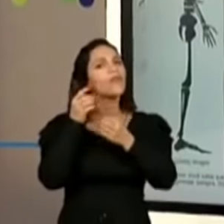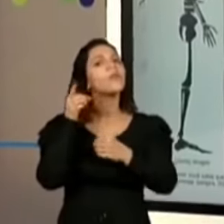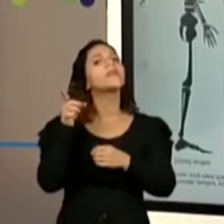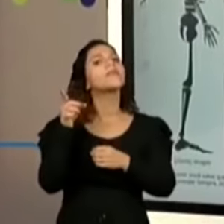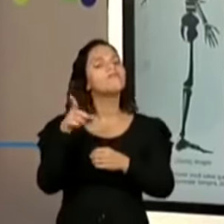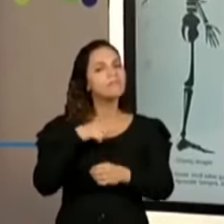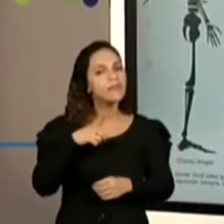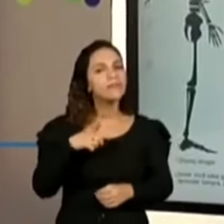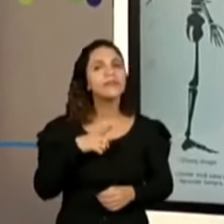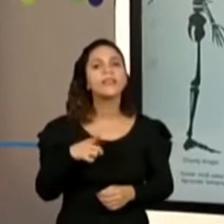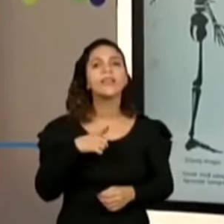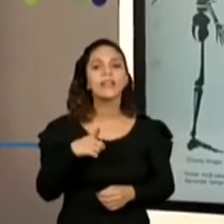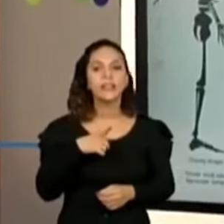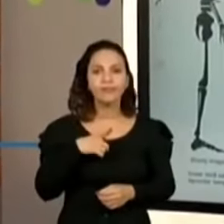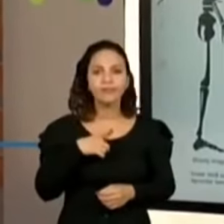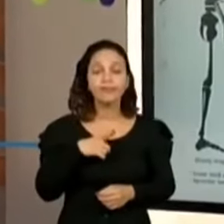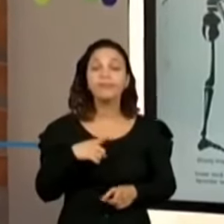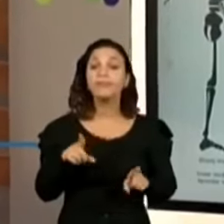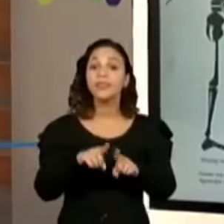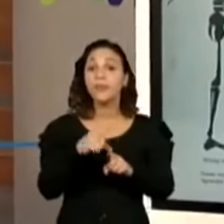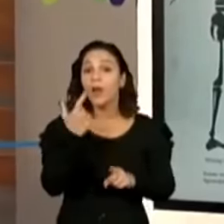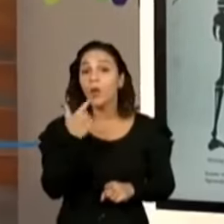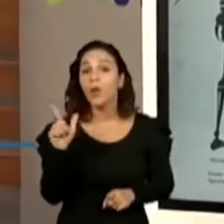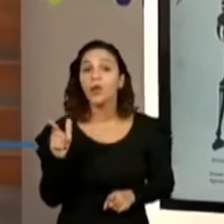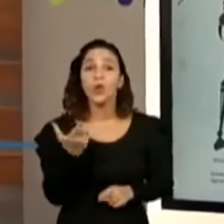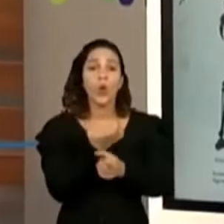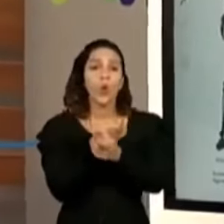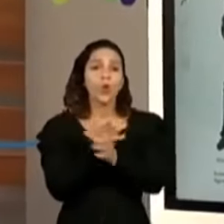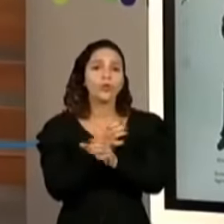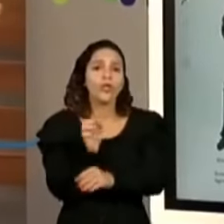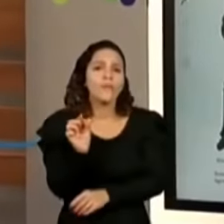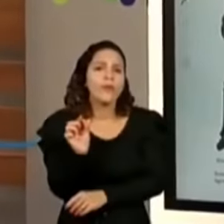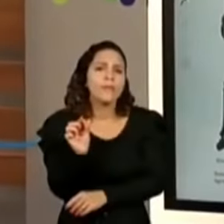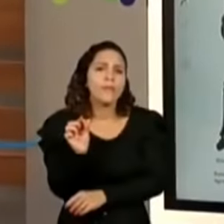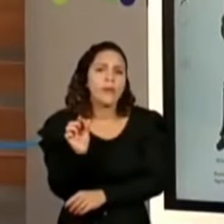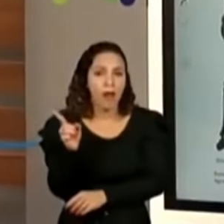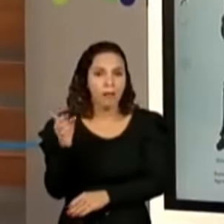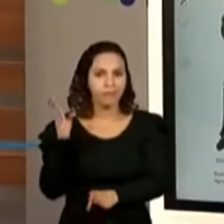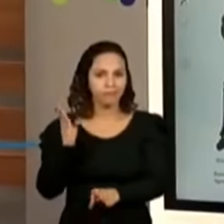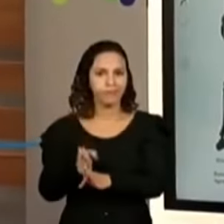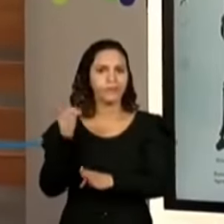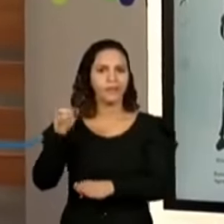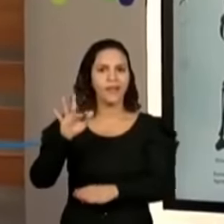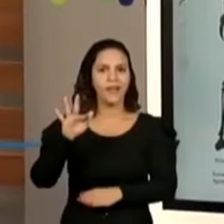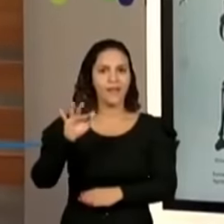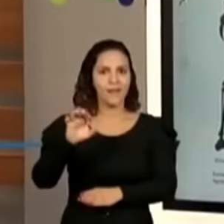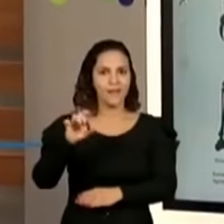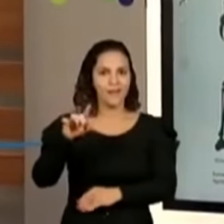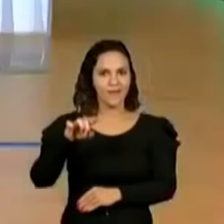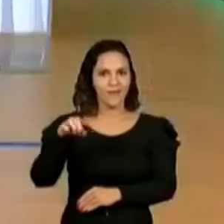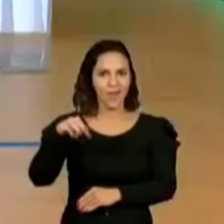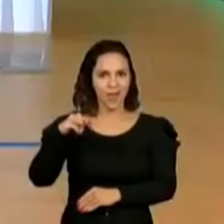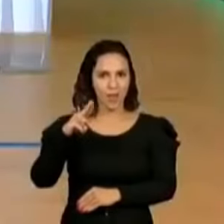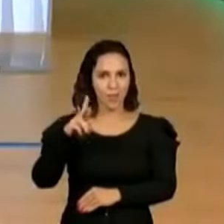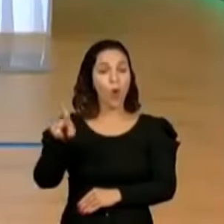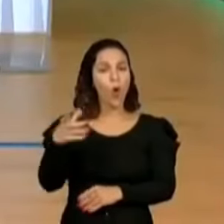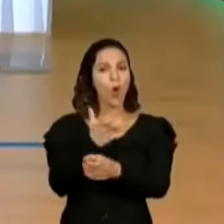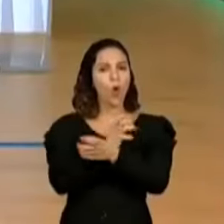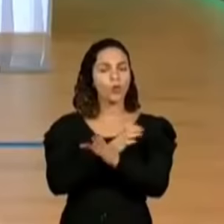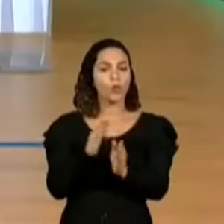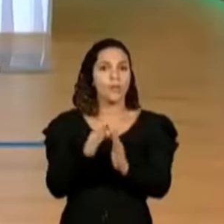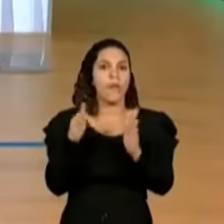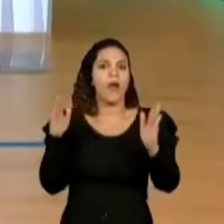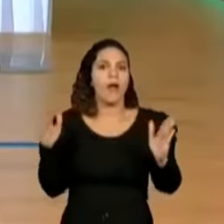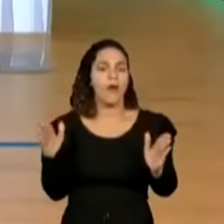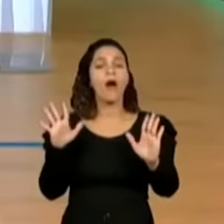presente e que estaria presente também o menor osso. O maior nós já descobrimos e é o fêmur. Vamos descobrir o menor? Vamos